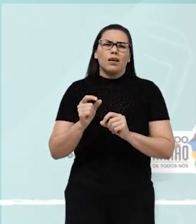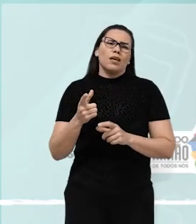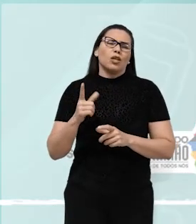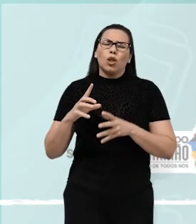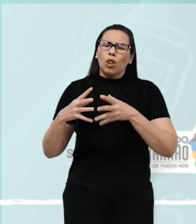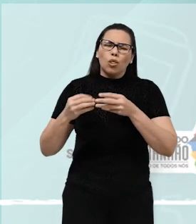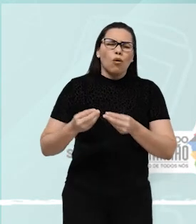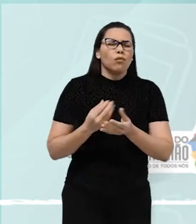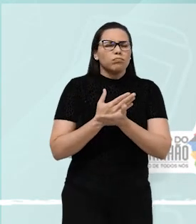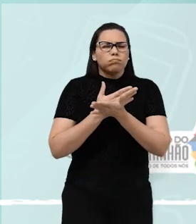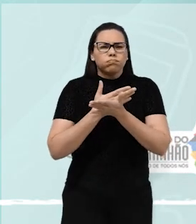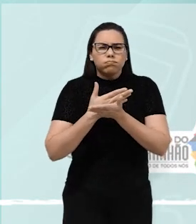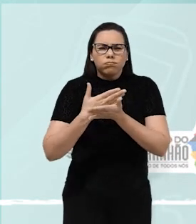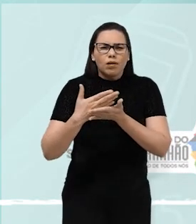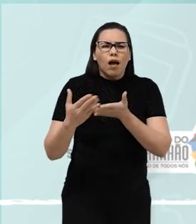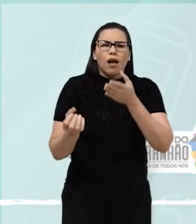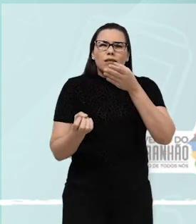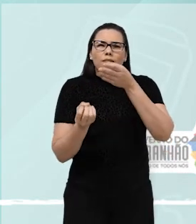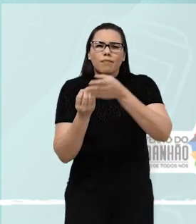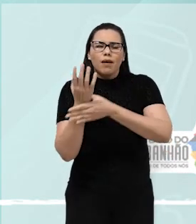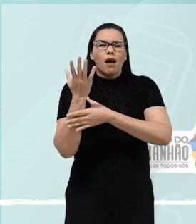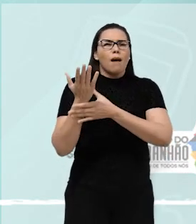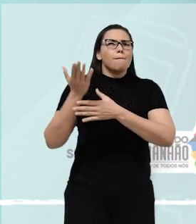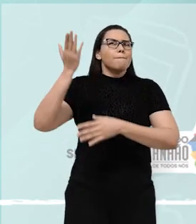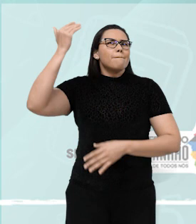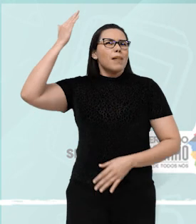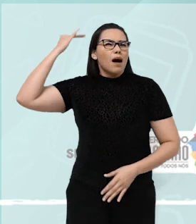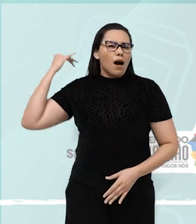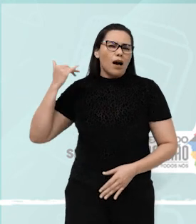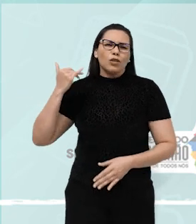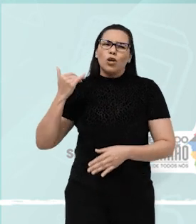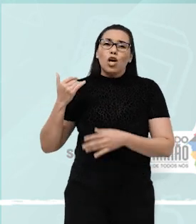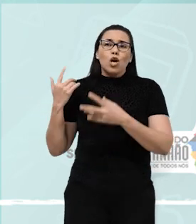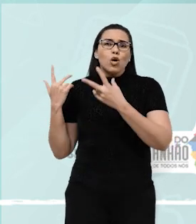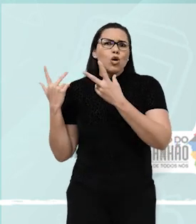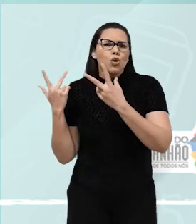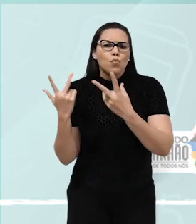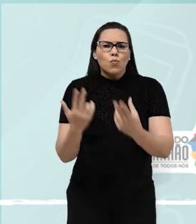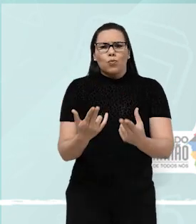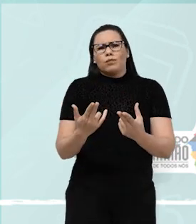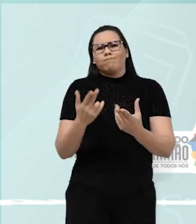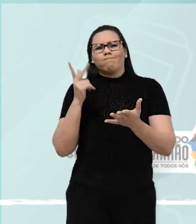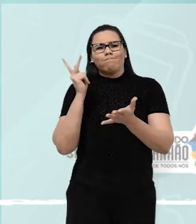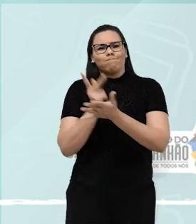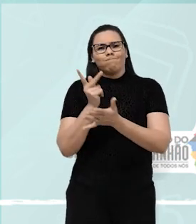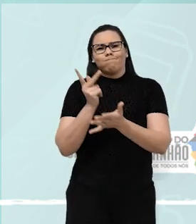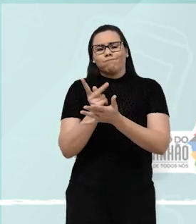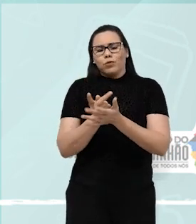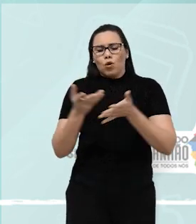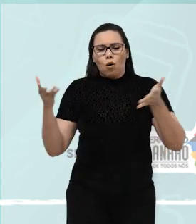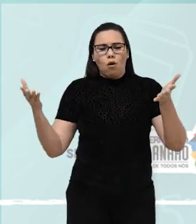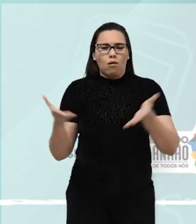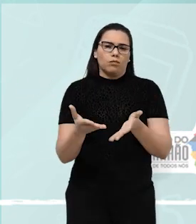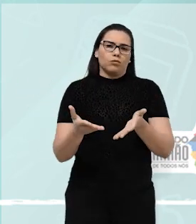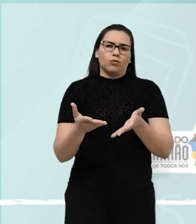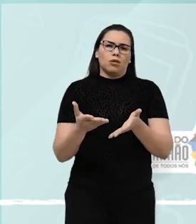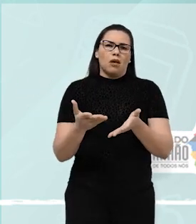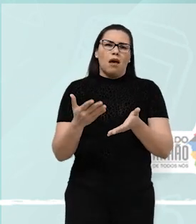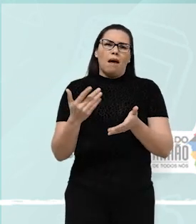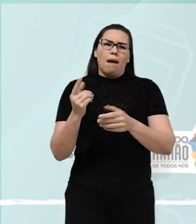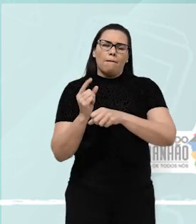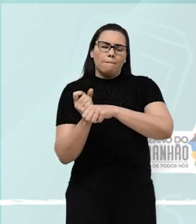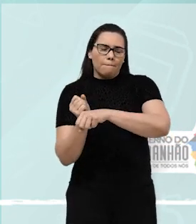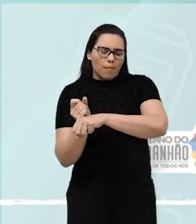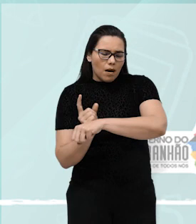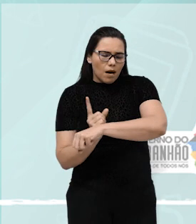às espécies de seres vivos que existem atualmente. Então, ele era adepto dessa ideia. Tá? Para ele, a existência